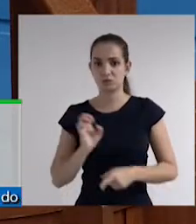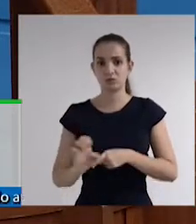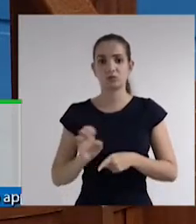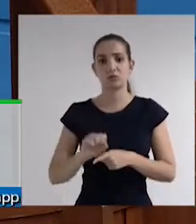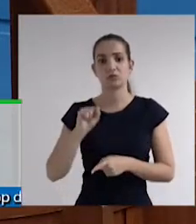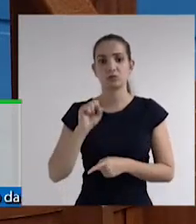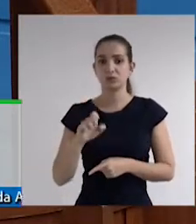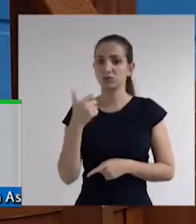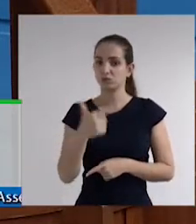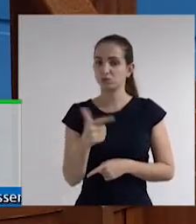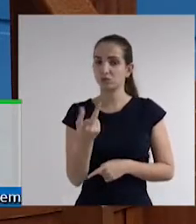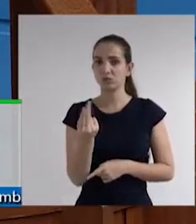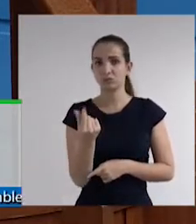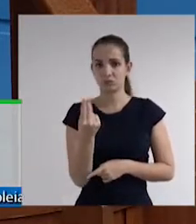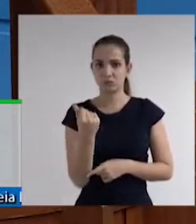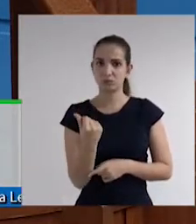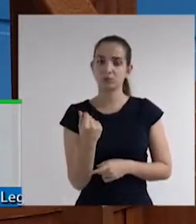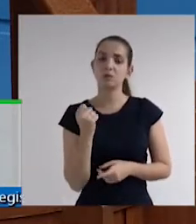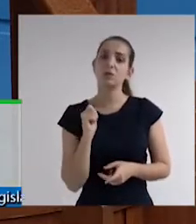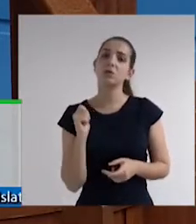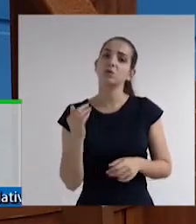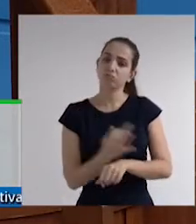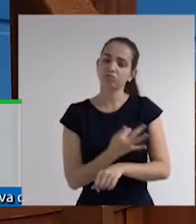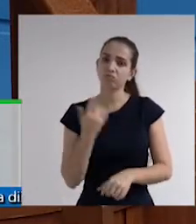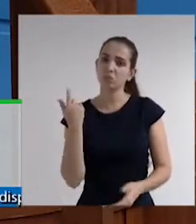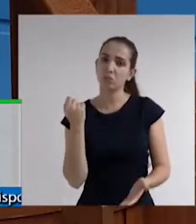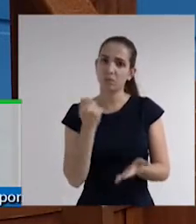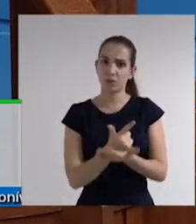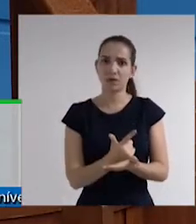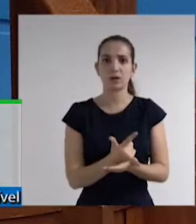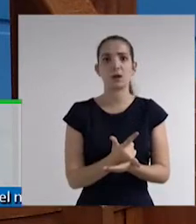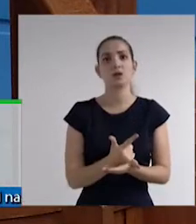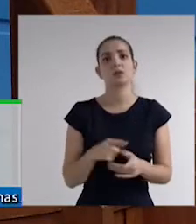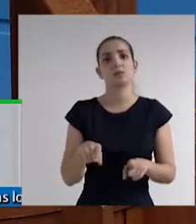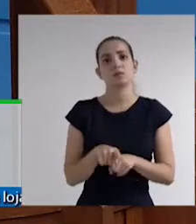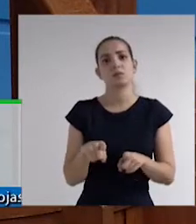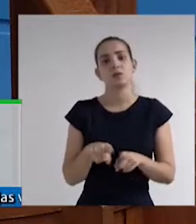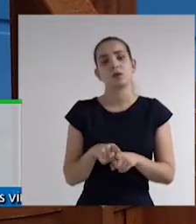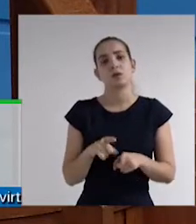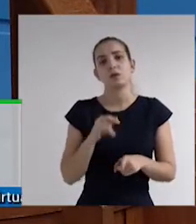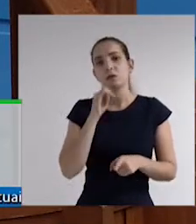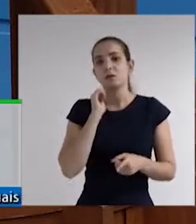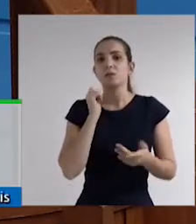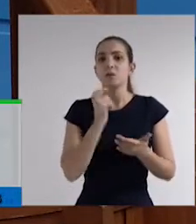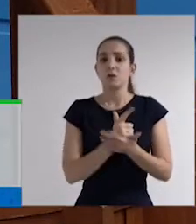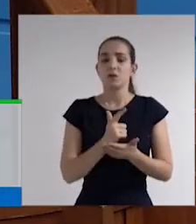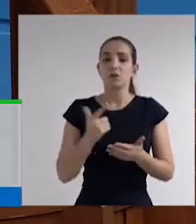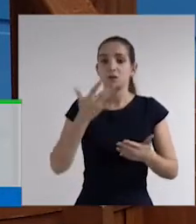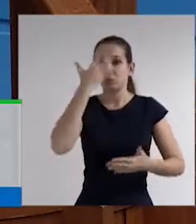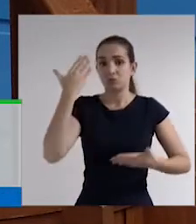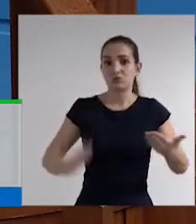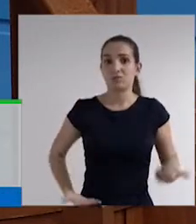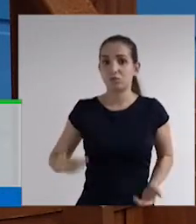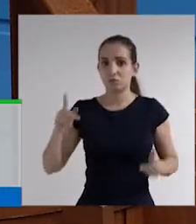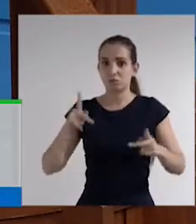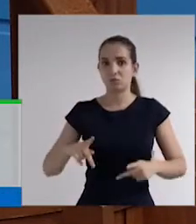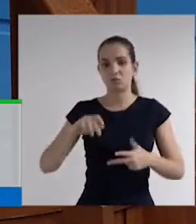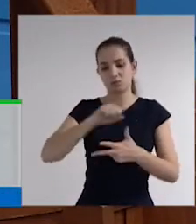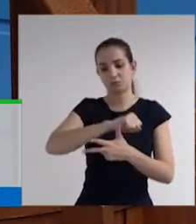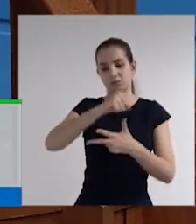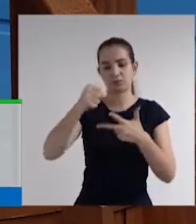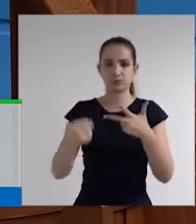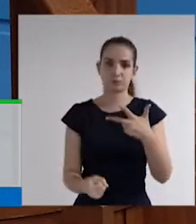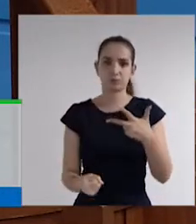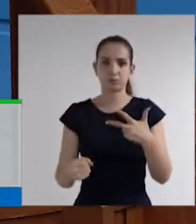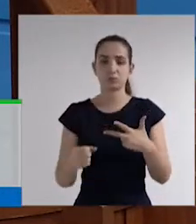tiver arrecadação que suporte o pagamento das folhas dos servidores dos poderes, e aí nós estamos falando